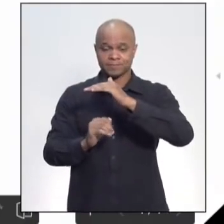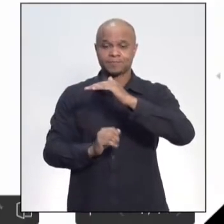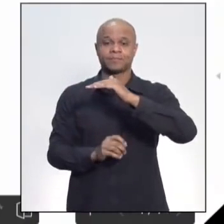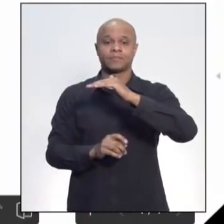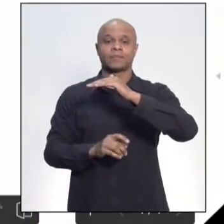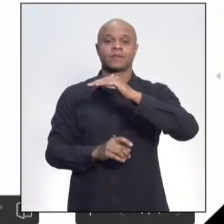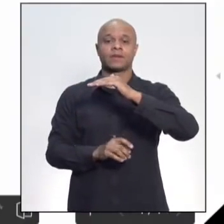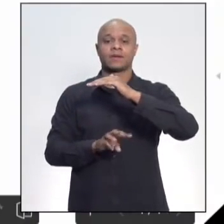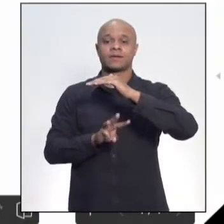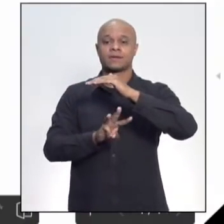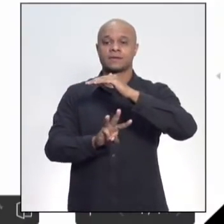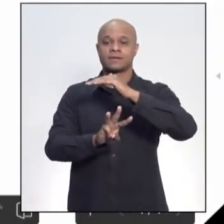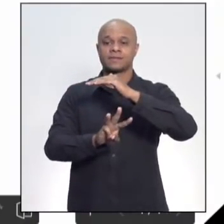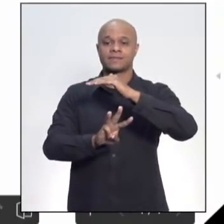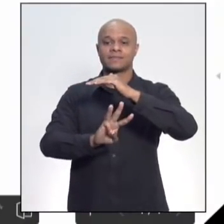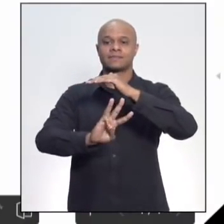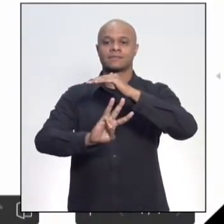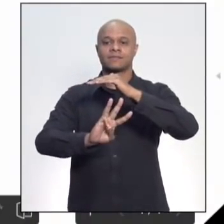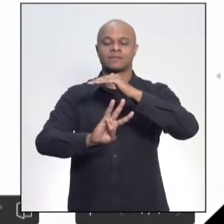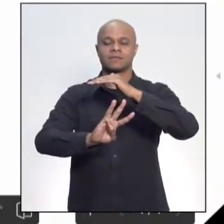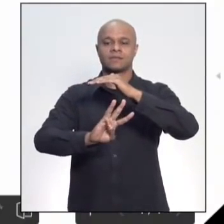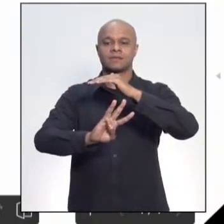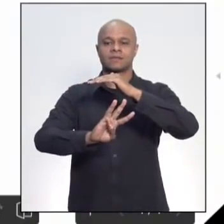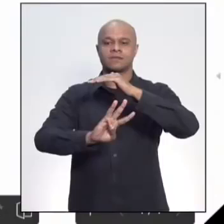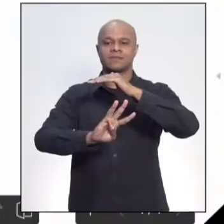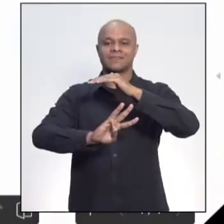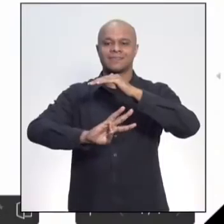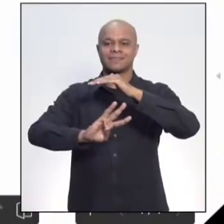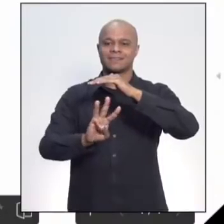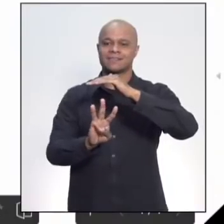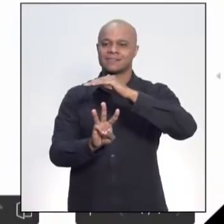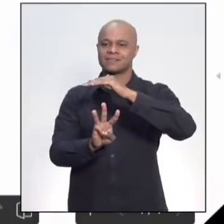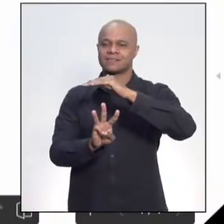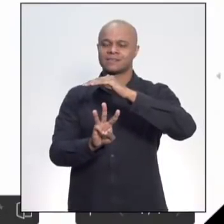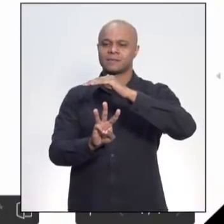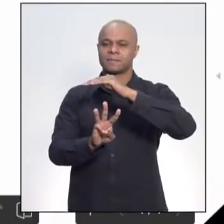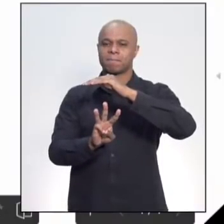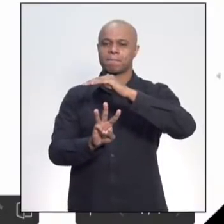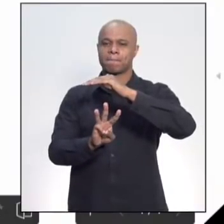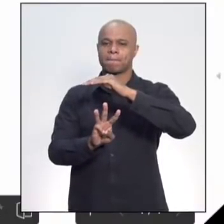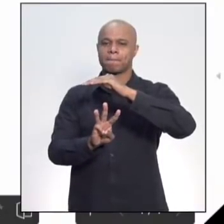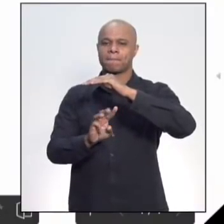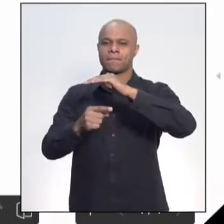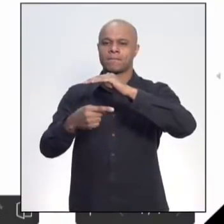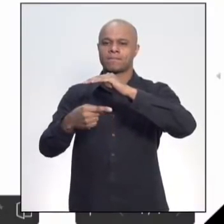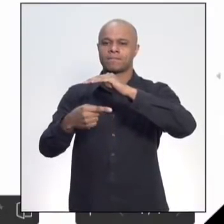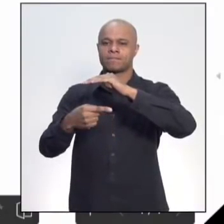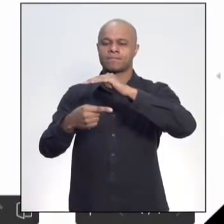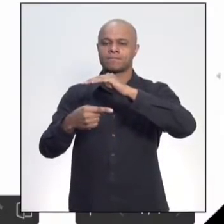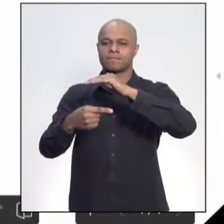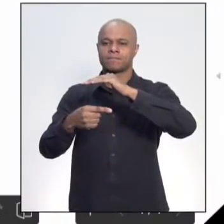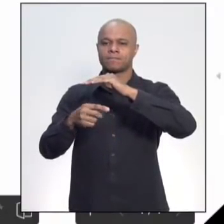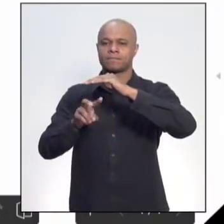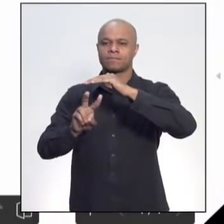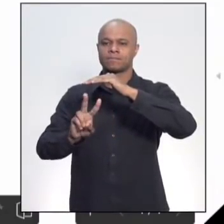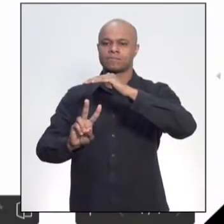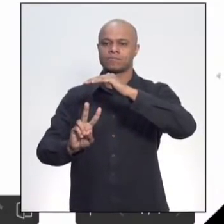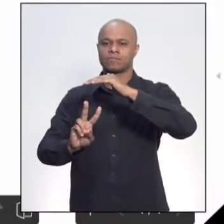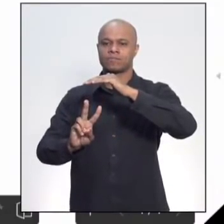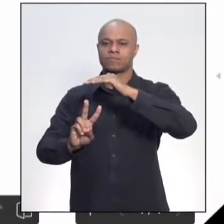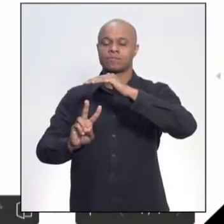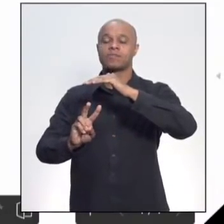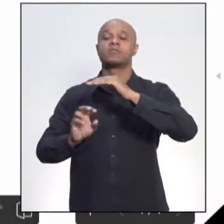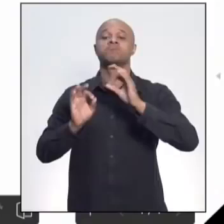É o número 3. Quem é o x1? É o número 2. Vai ser 3 menos 2.